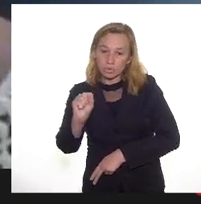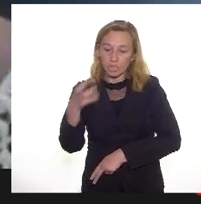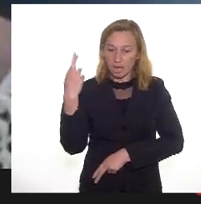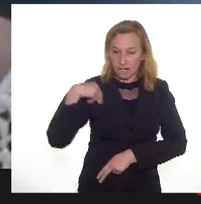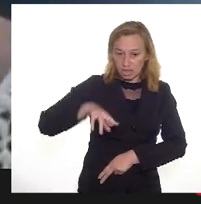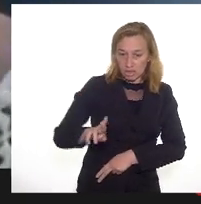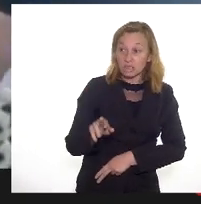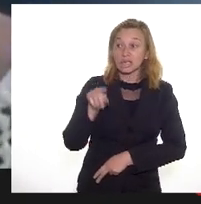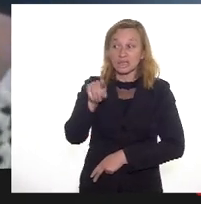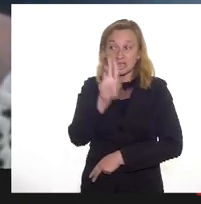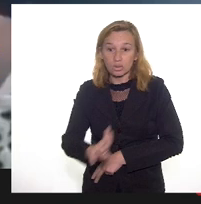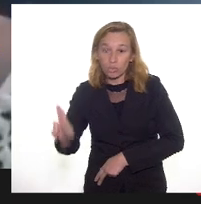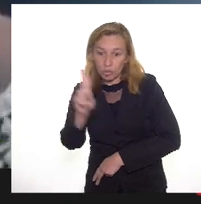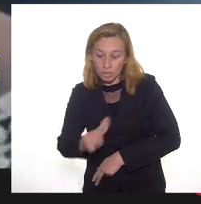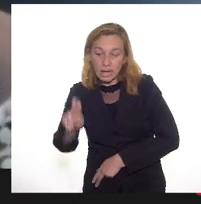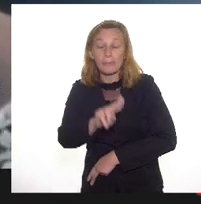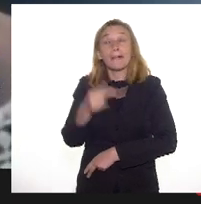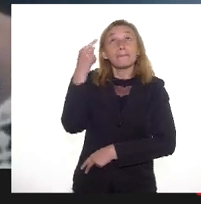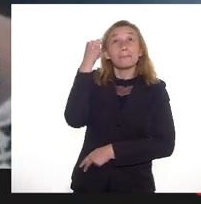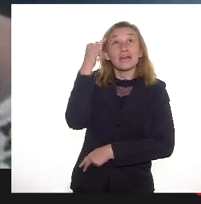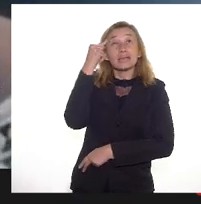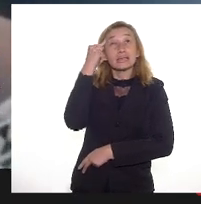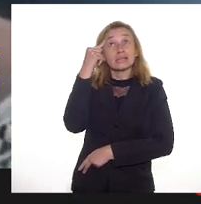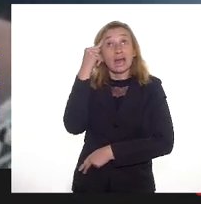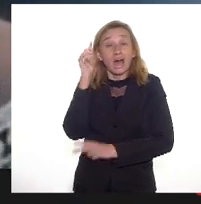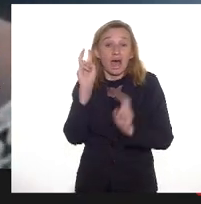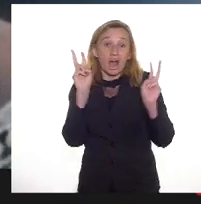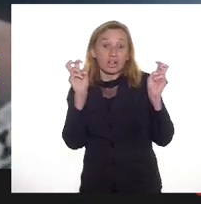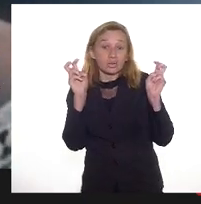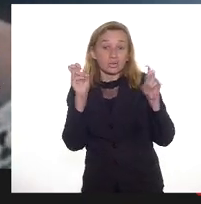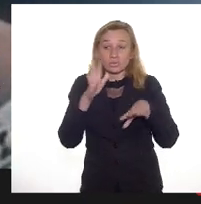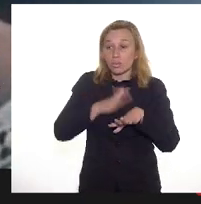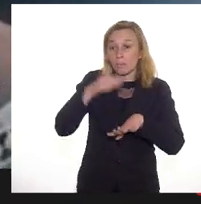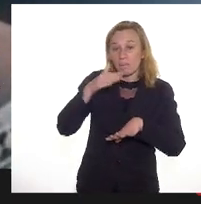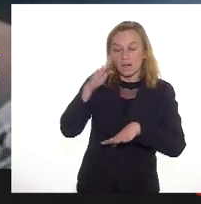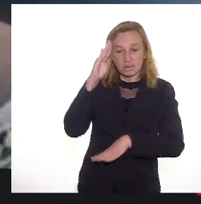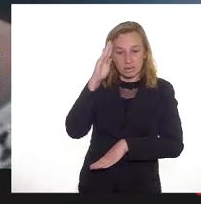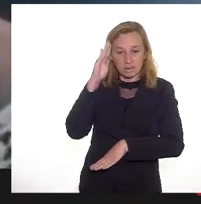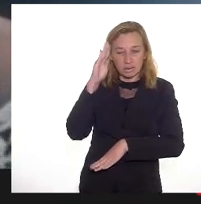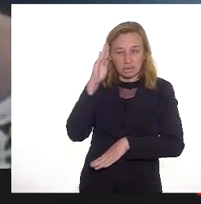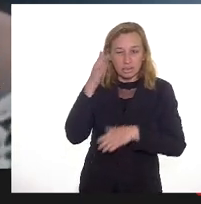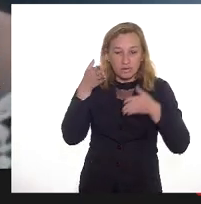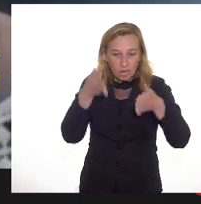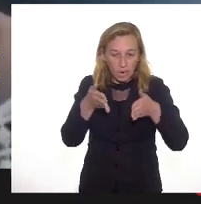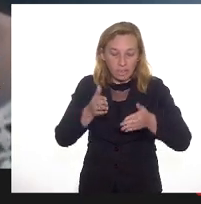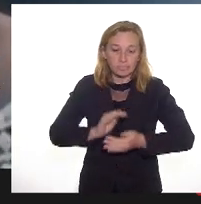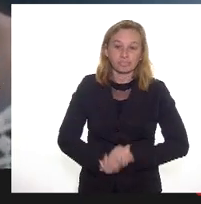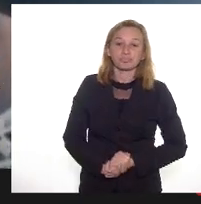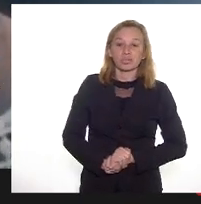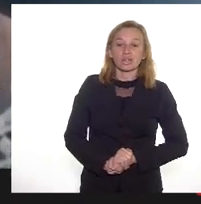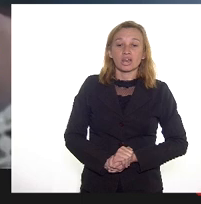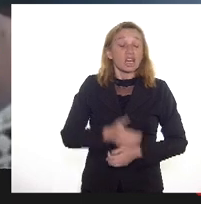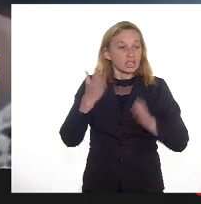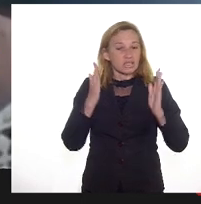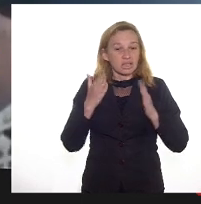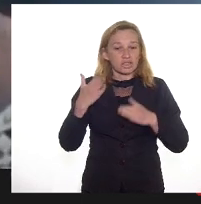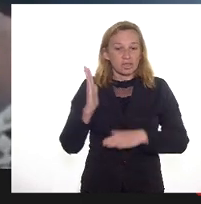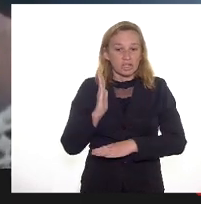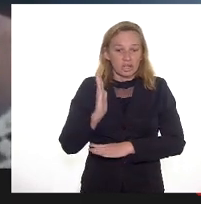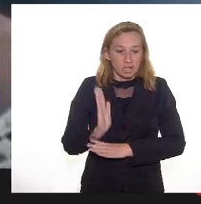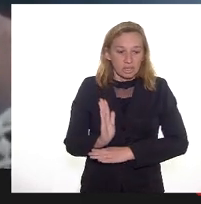sido utilizada para pensar situações mais específicas, né? Ela está